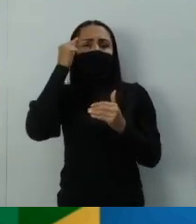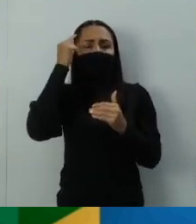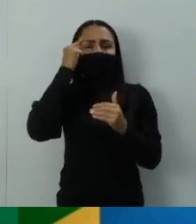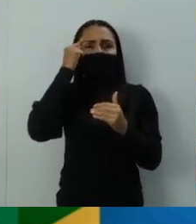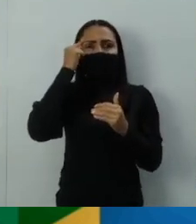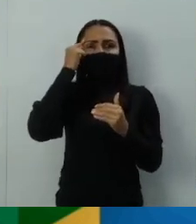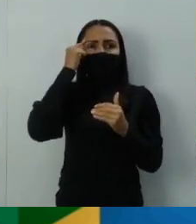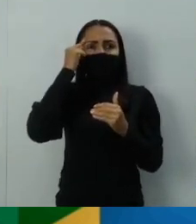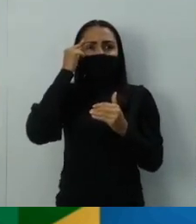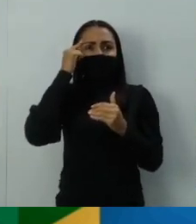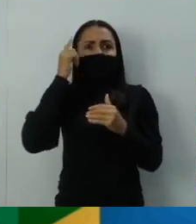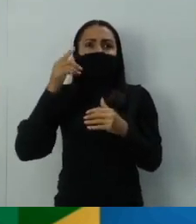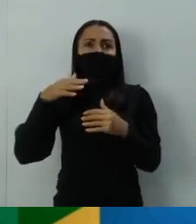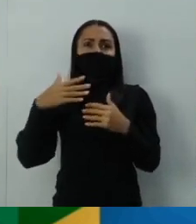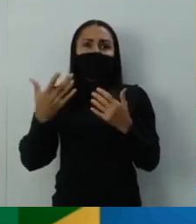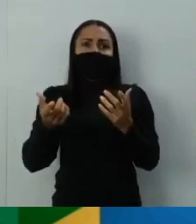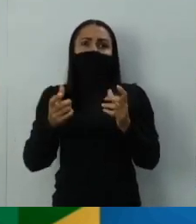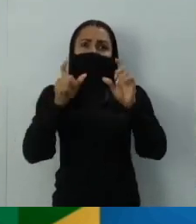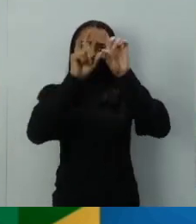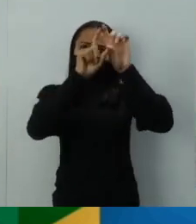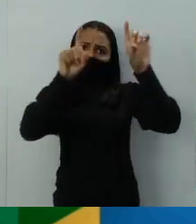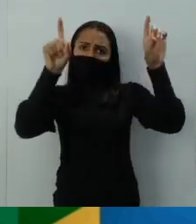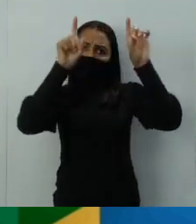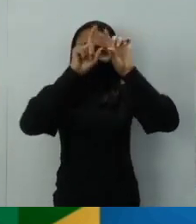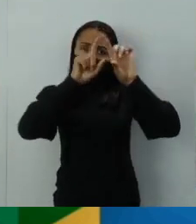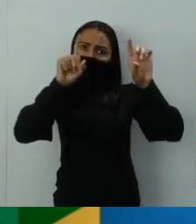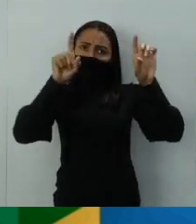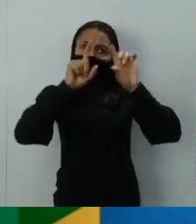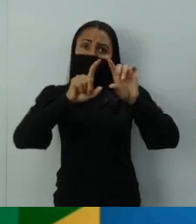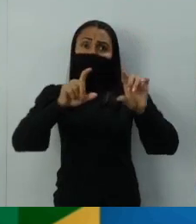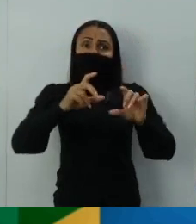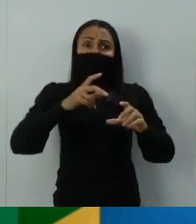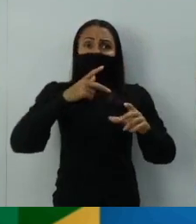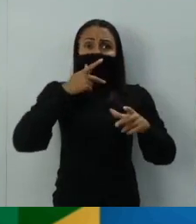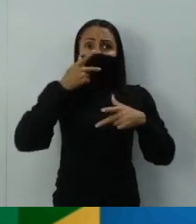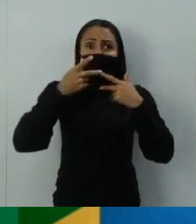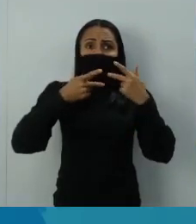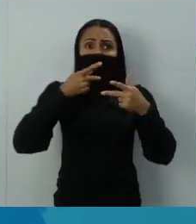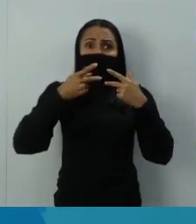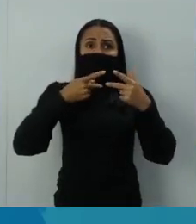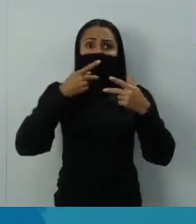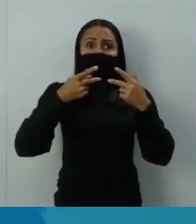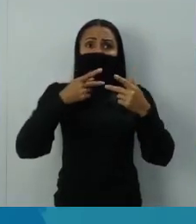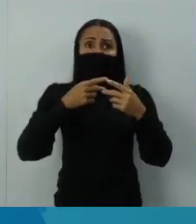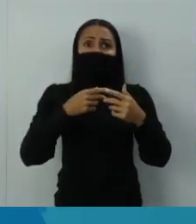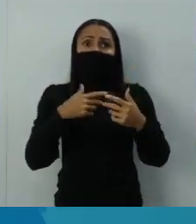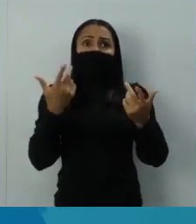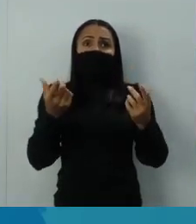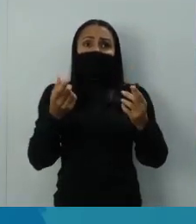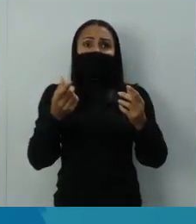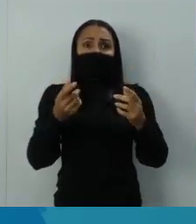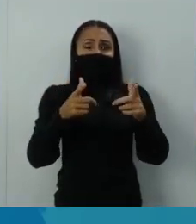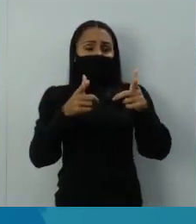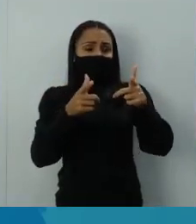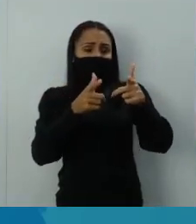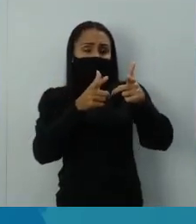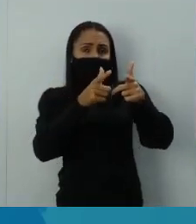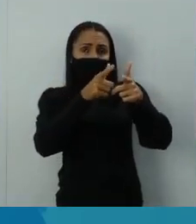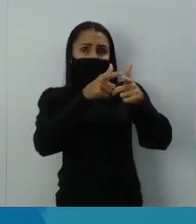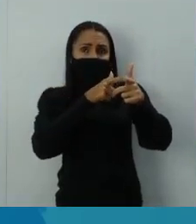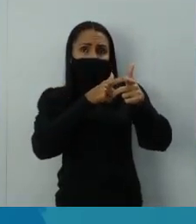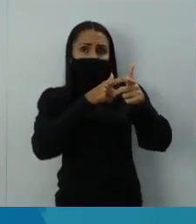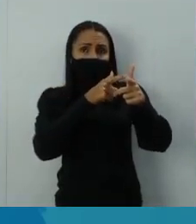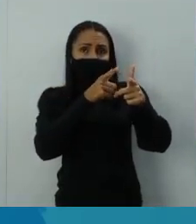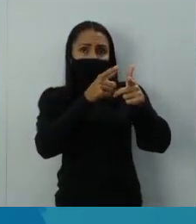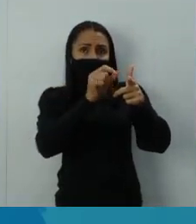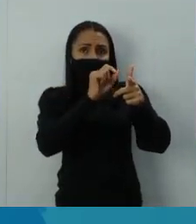slogans, mas falam em balas de revólver. Isso parece ser um pouco assim